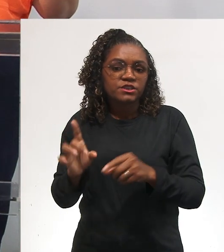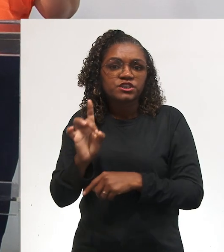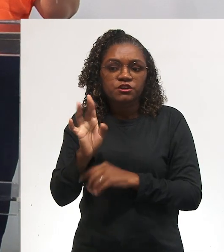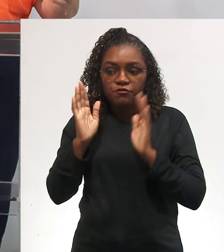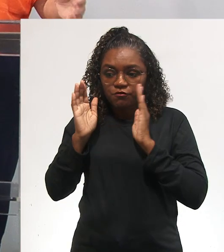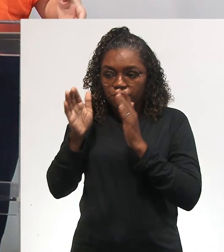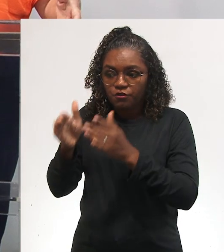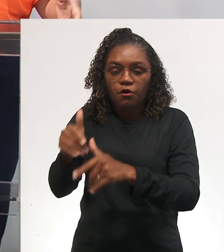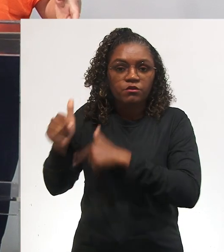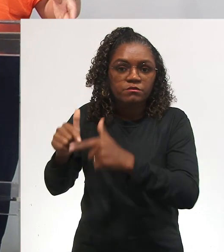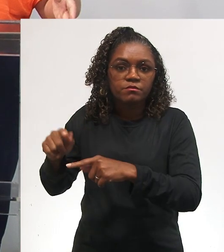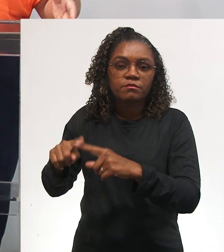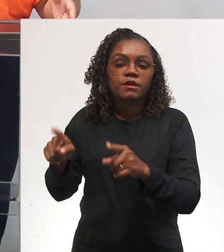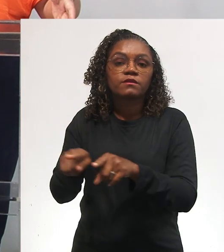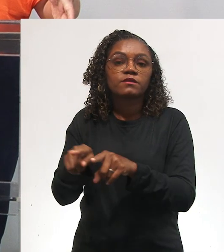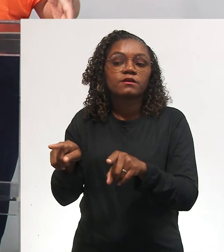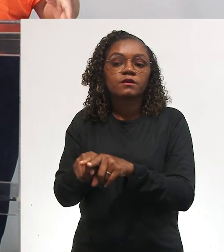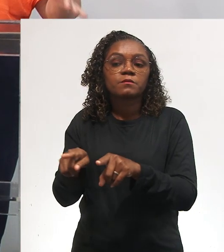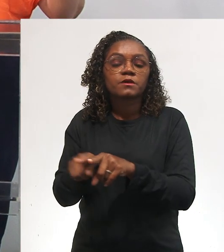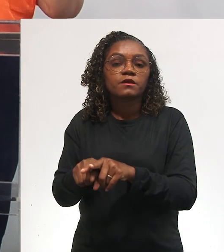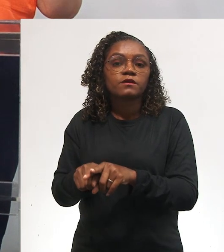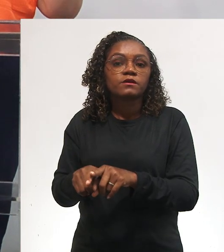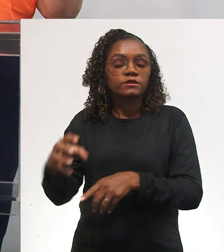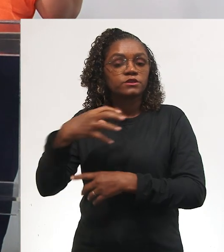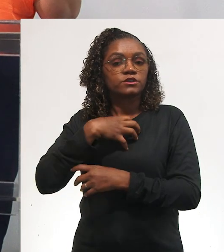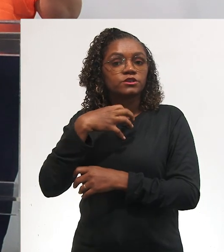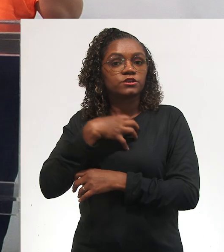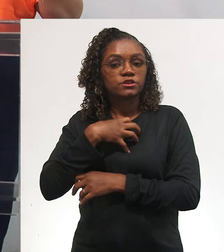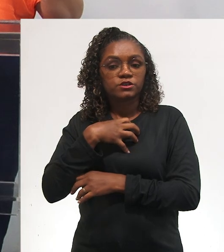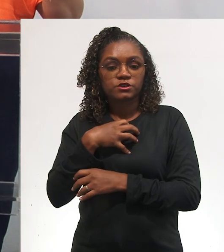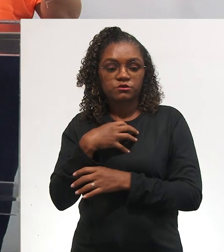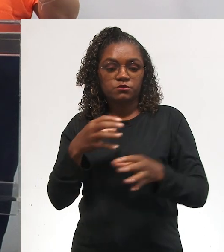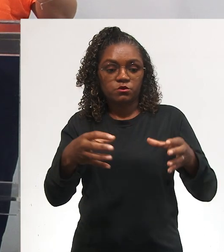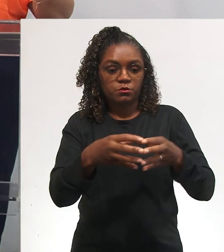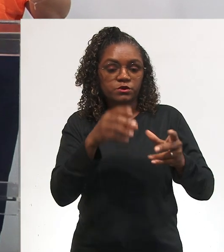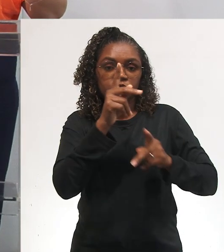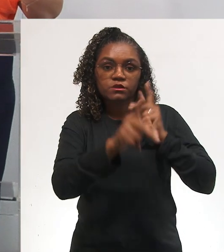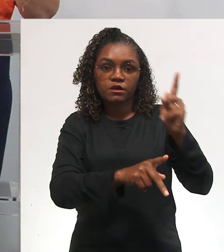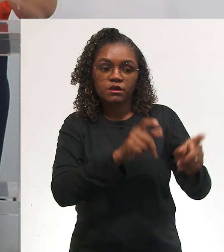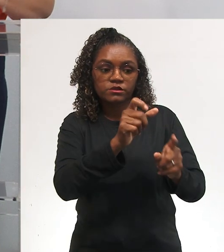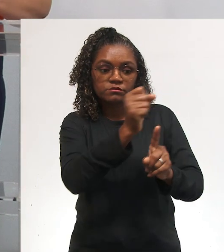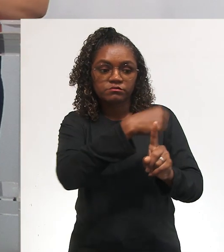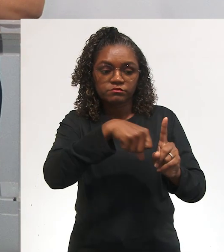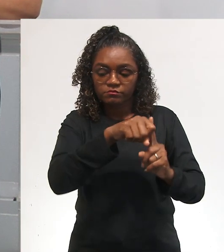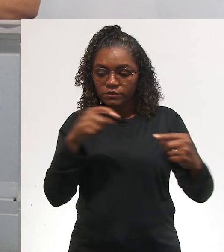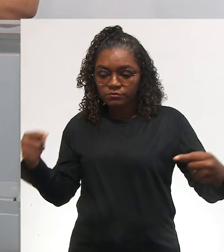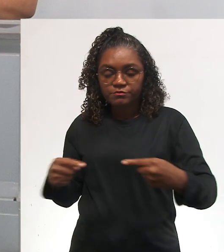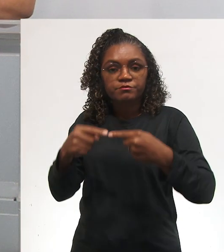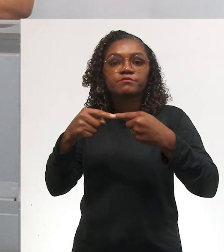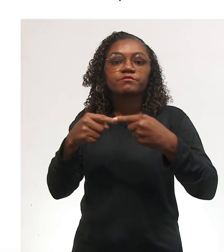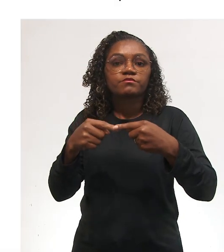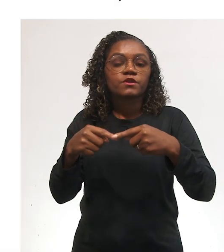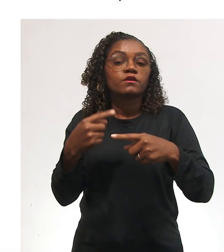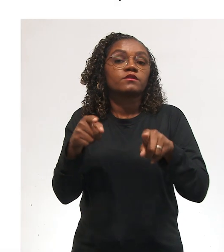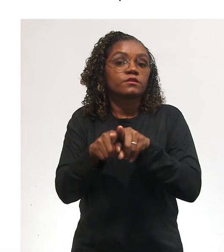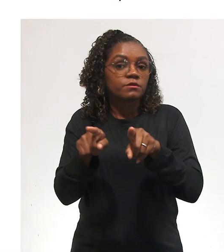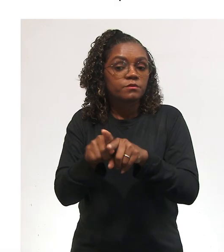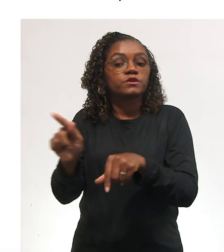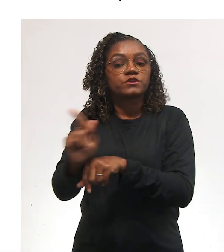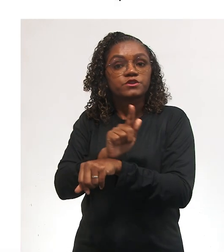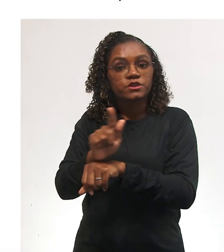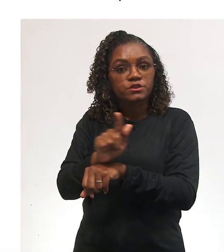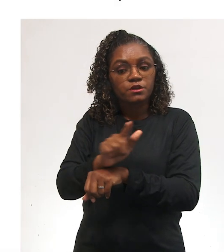bem-estar das pessoas, da organização e da comunidade em seu entorno, pois a gente também está preocupada com a